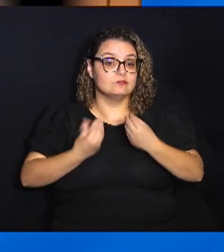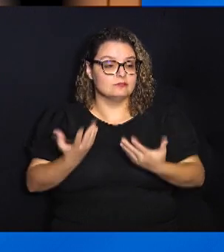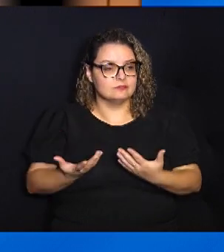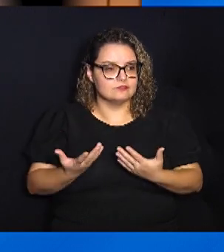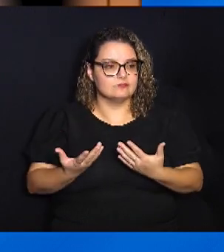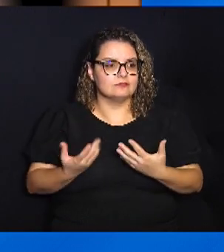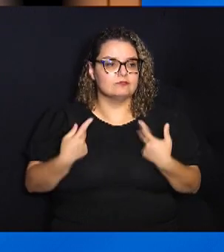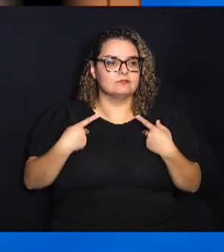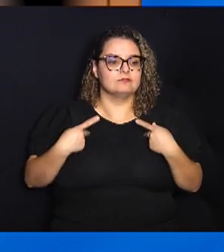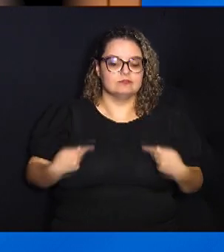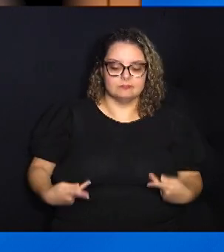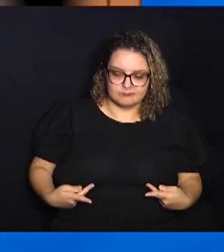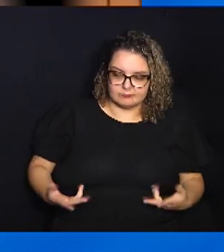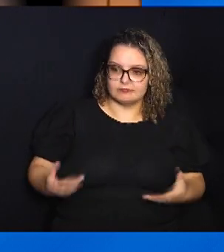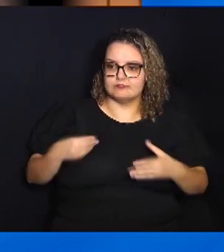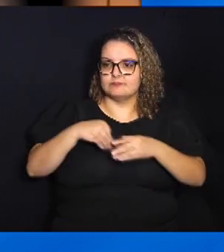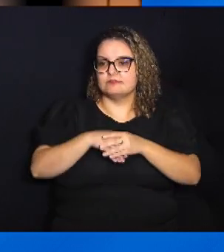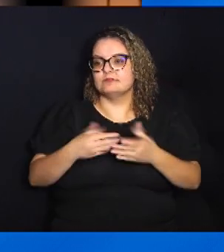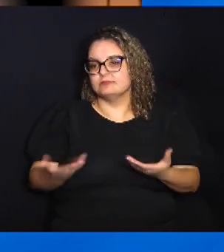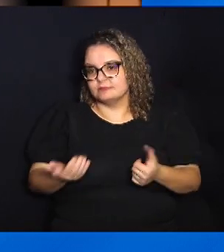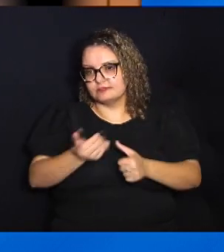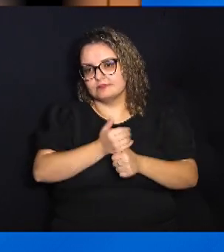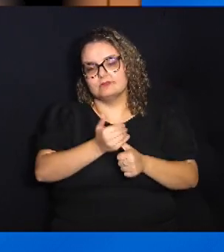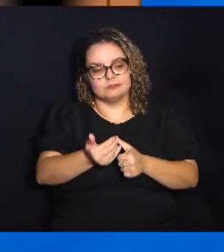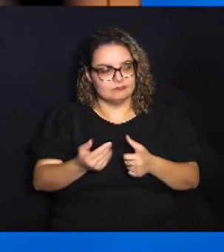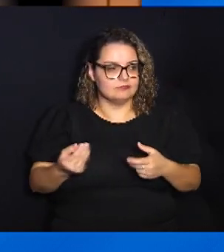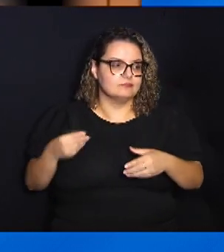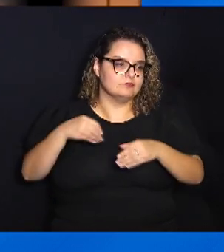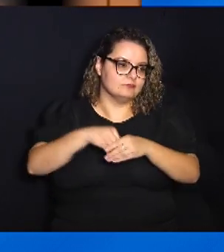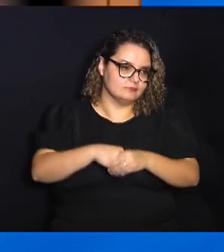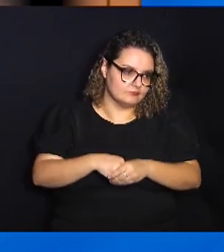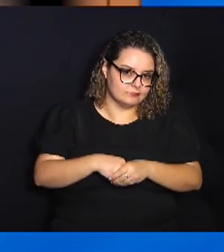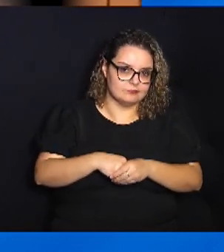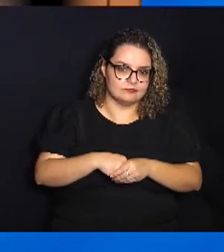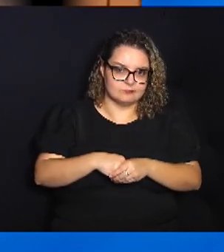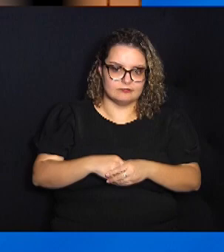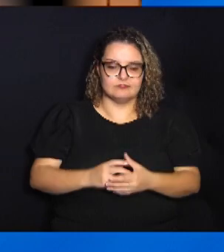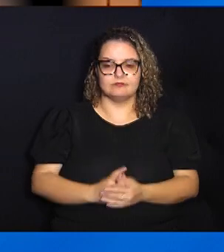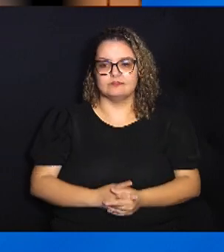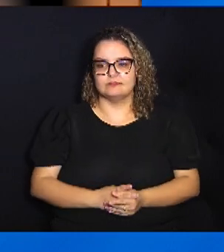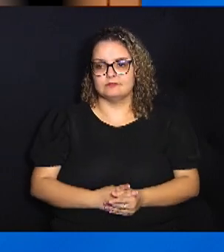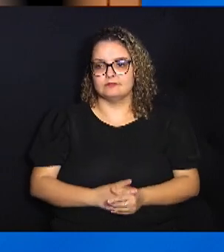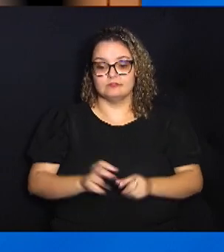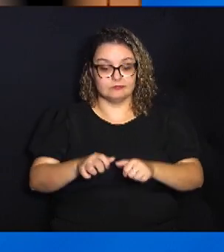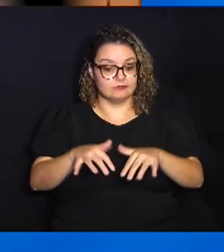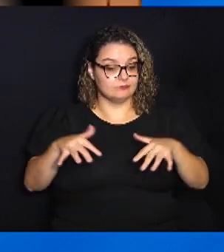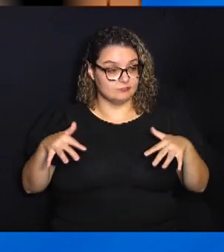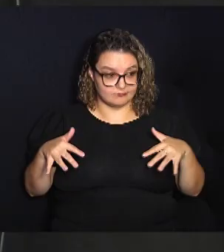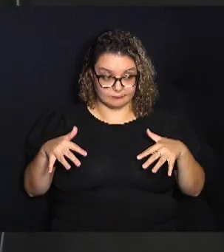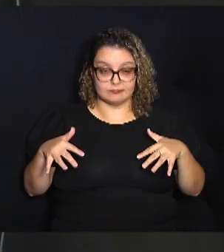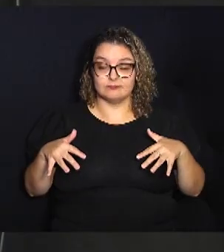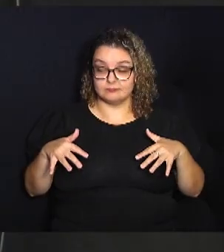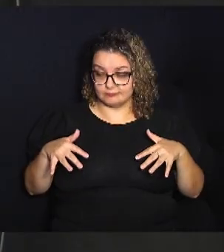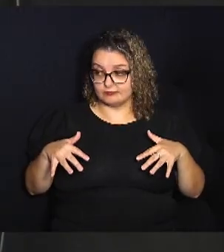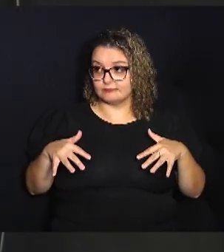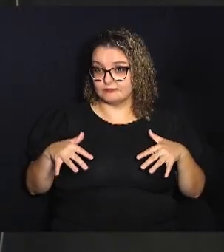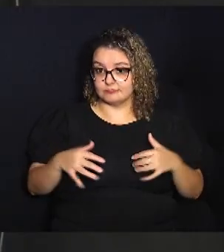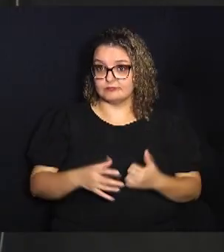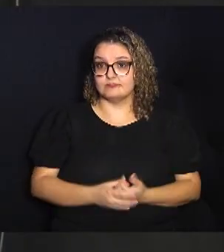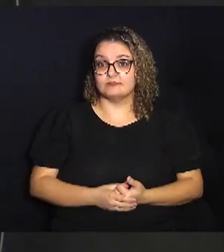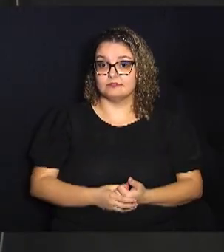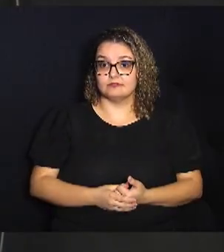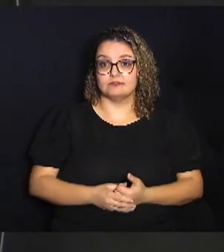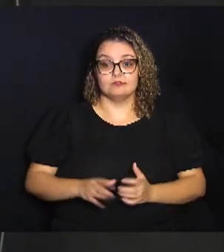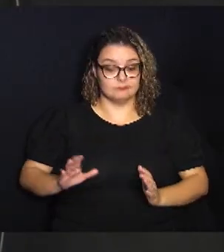portar dentro de um mandato, dentro de um plenário, na